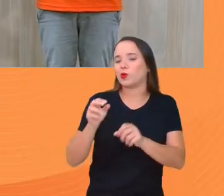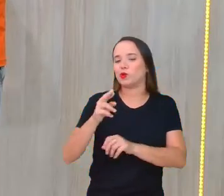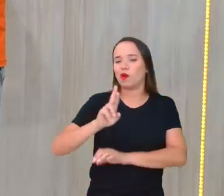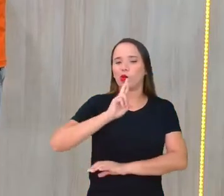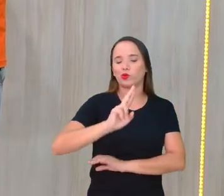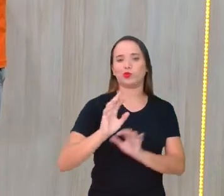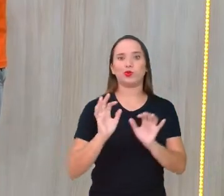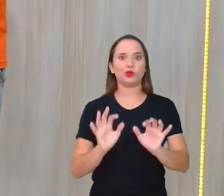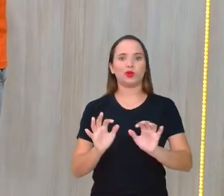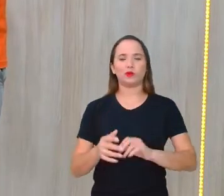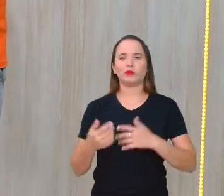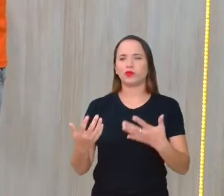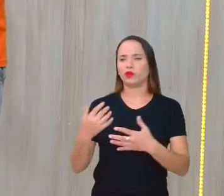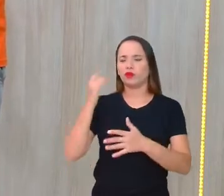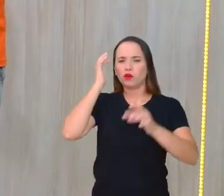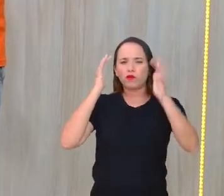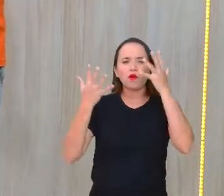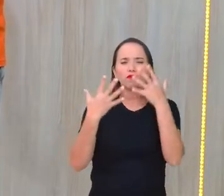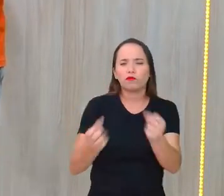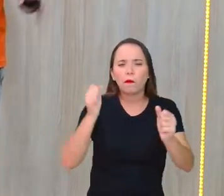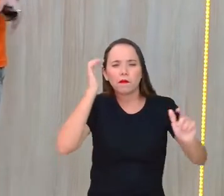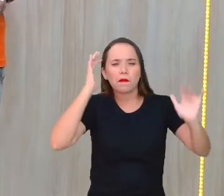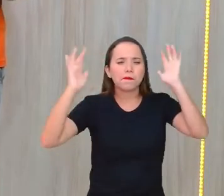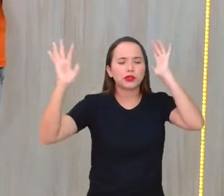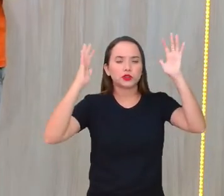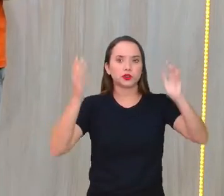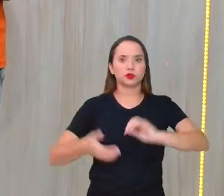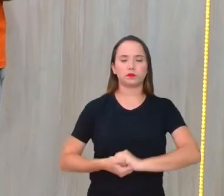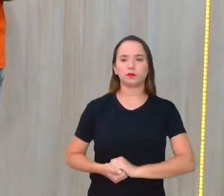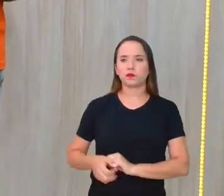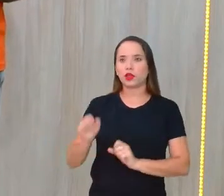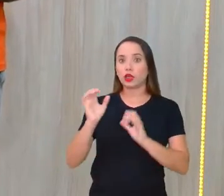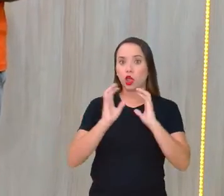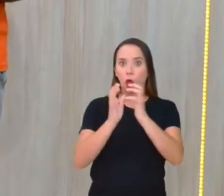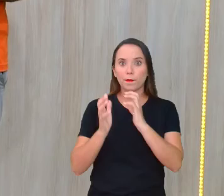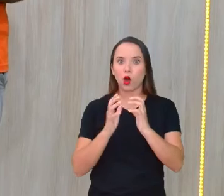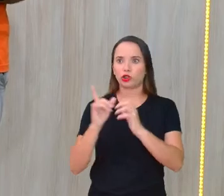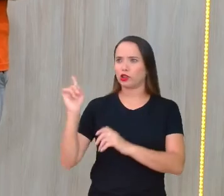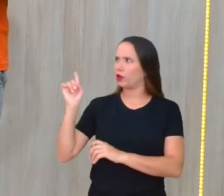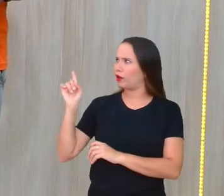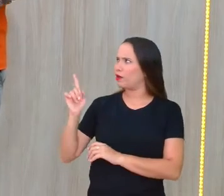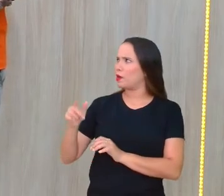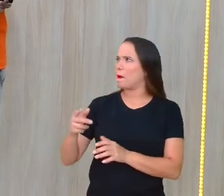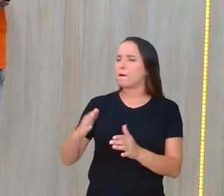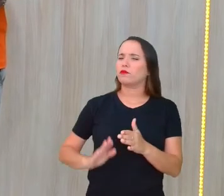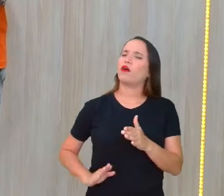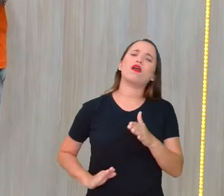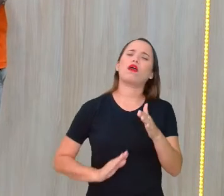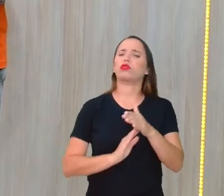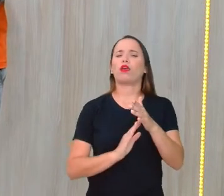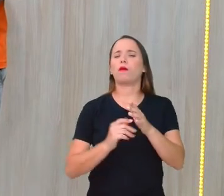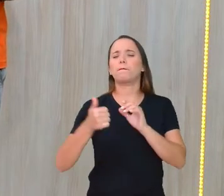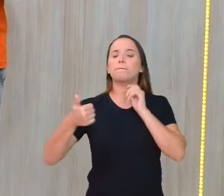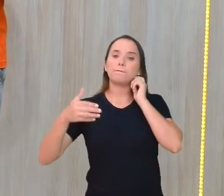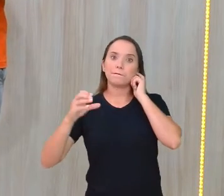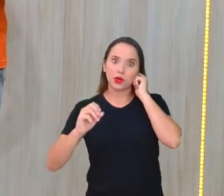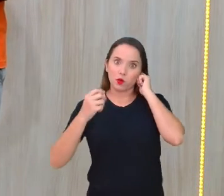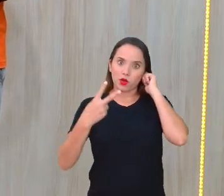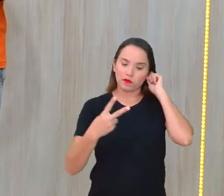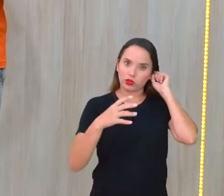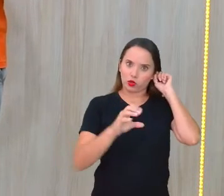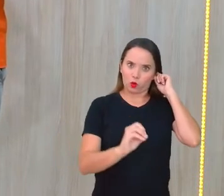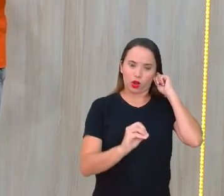supor que o número máximo de bolinhas que vai aparecer aí na tela fosse aquele 1024. E como é que a gente garante isso daí? Porque